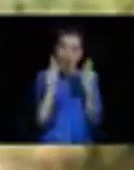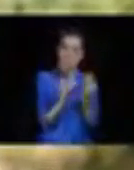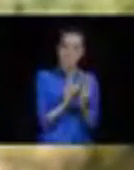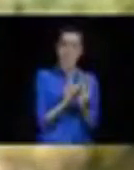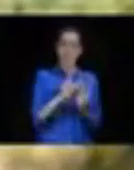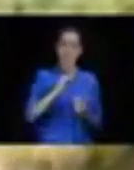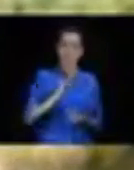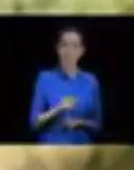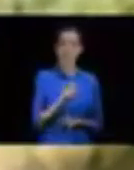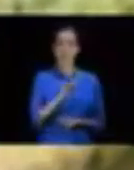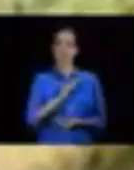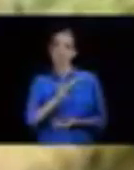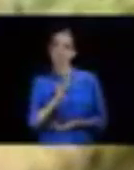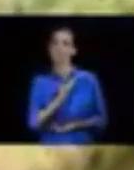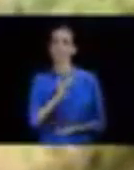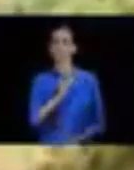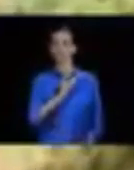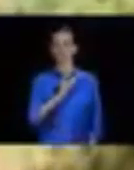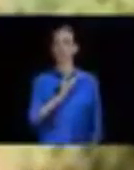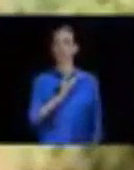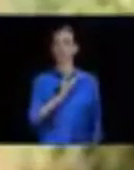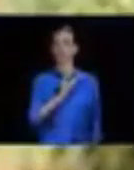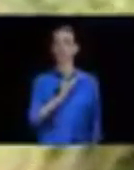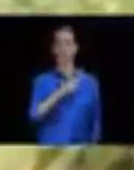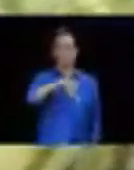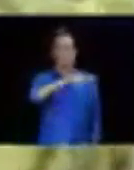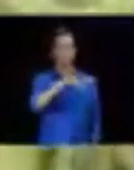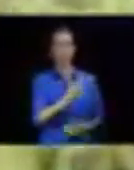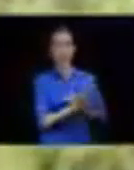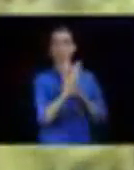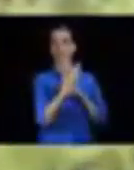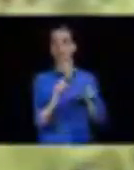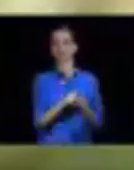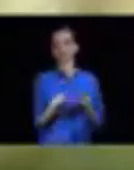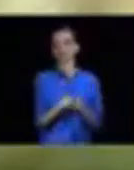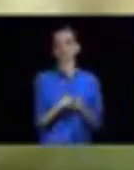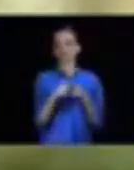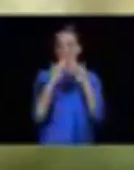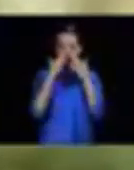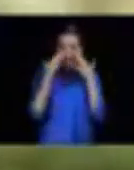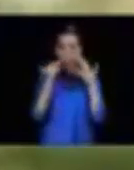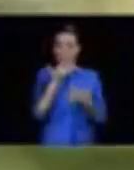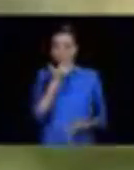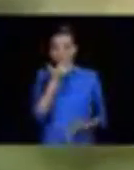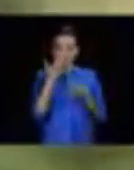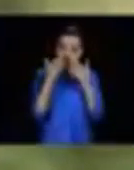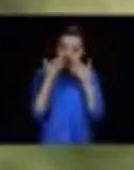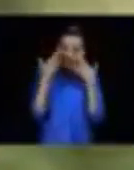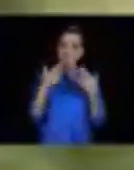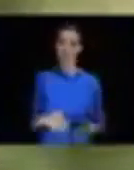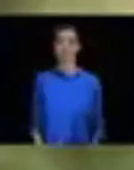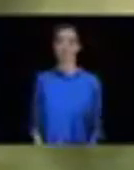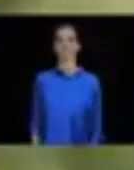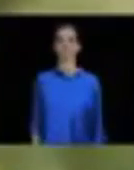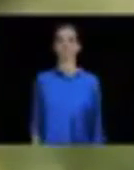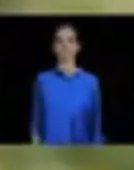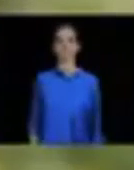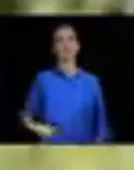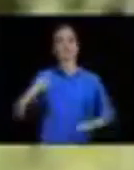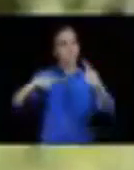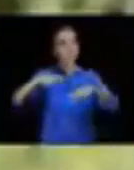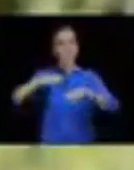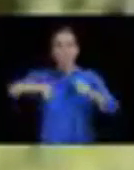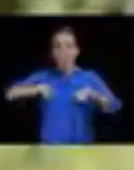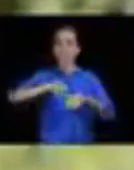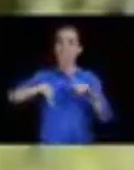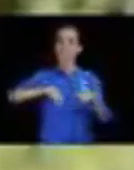minha família principalmente, e os amigos que me ajudaram muito também. Ah, Deus do céu, com licença. Essa política